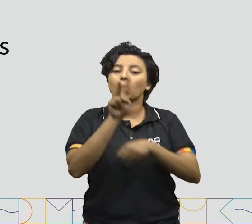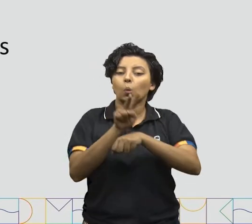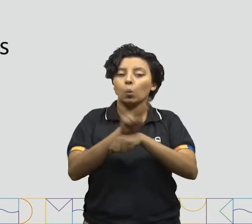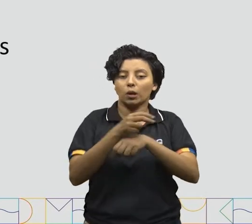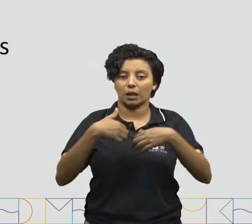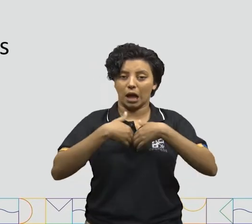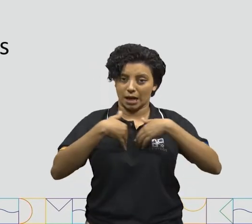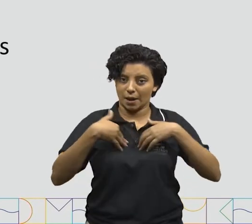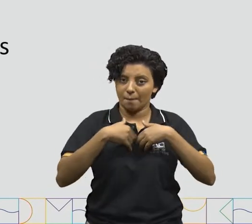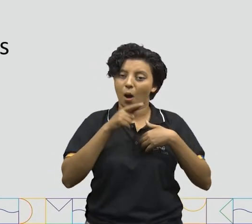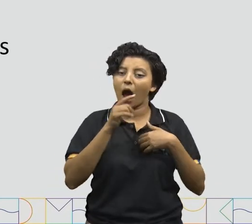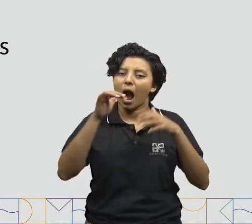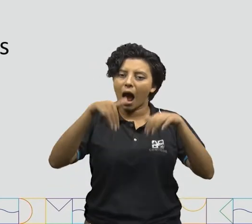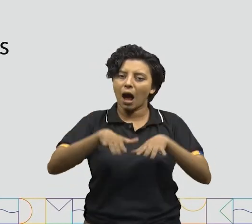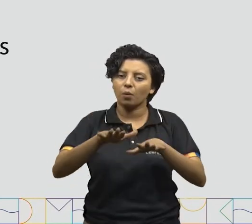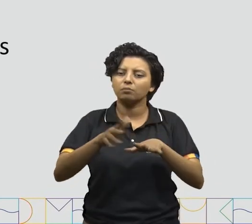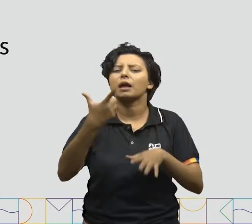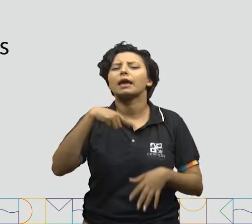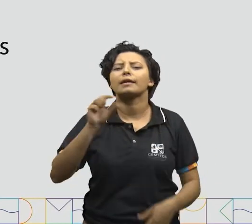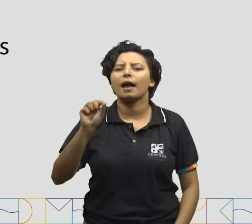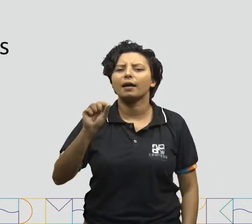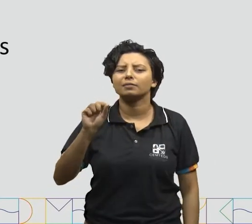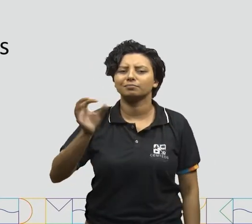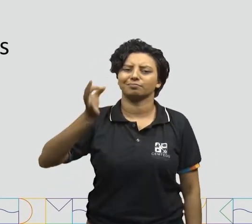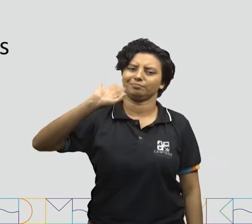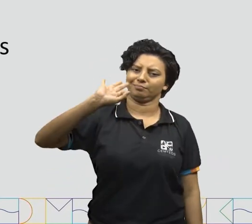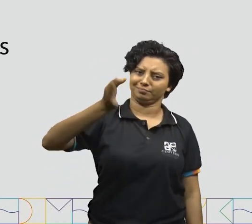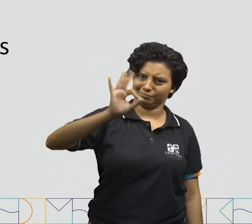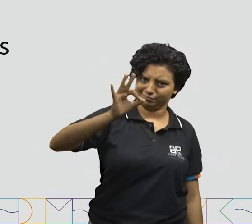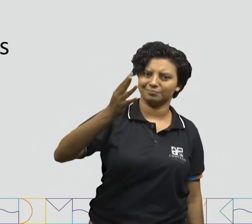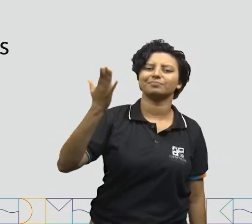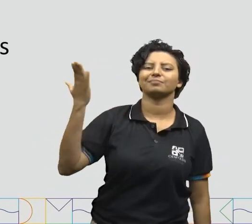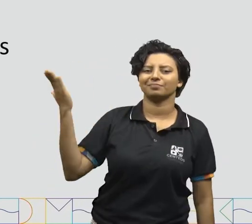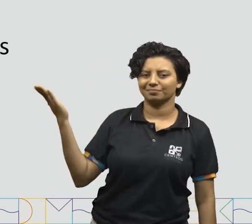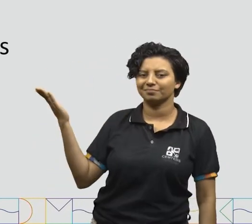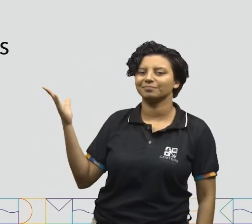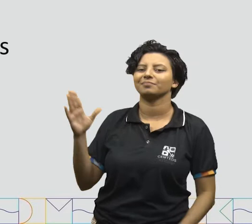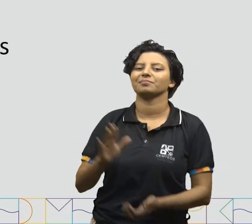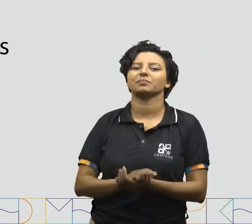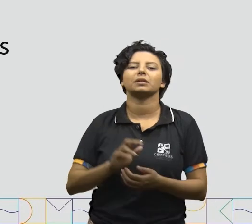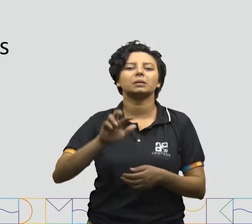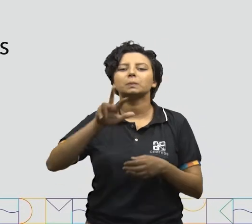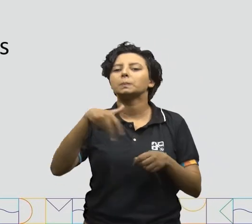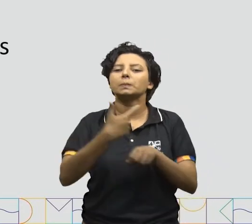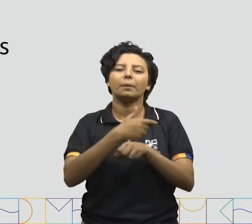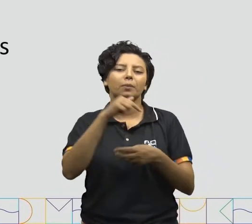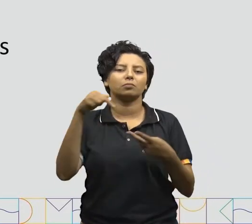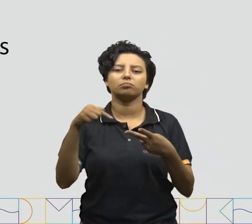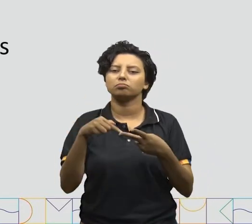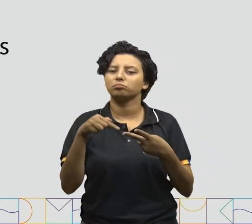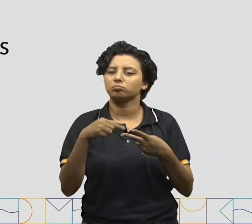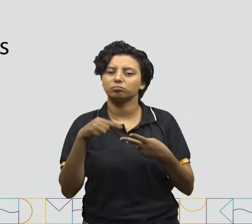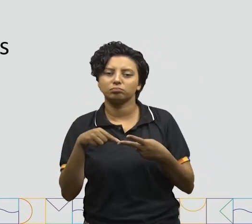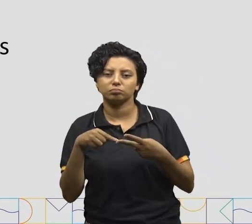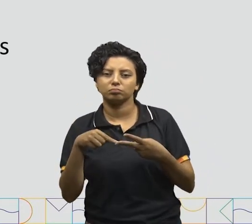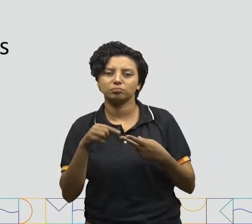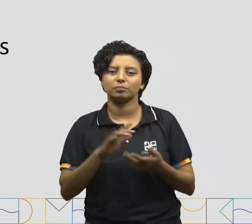povos inuits. Quem será essa? É a letra C, Sedna. Essa foi fácil,